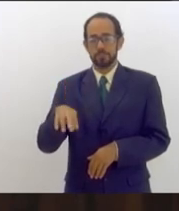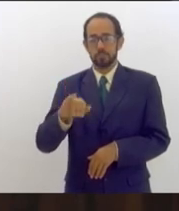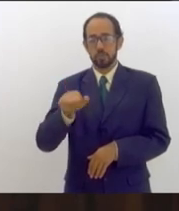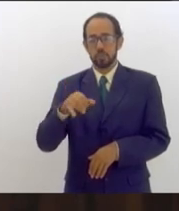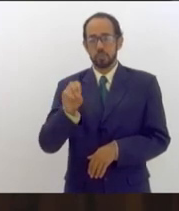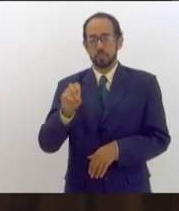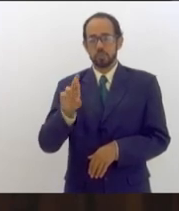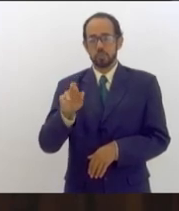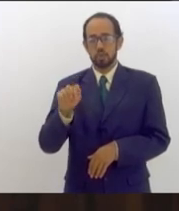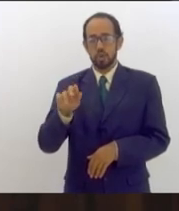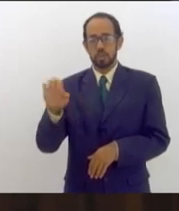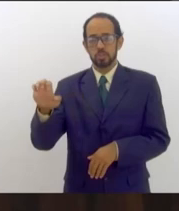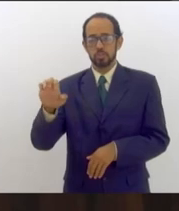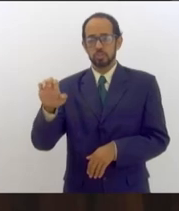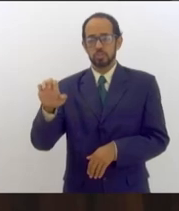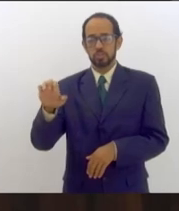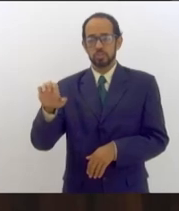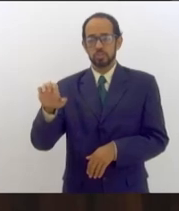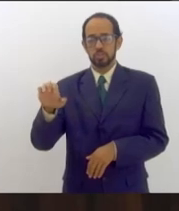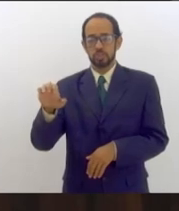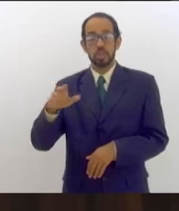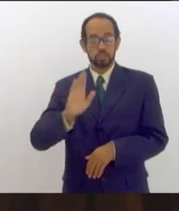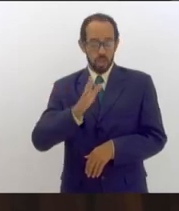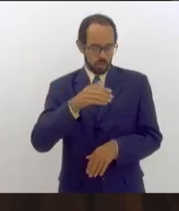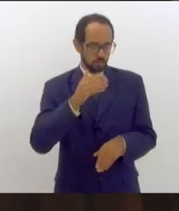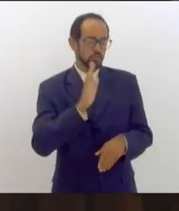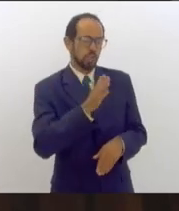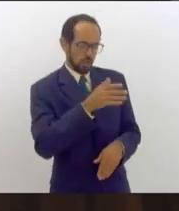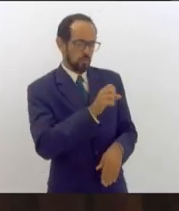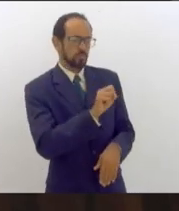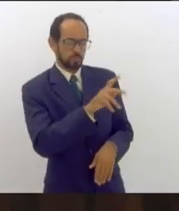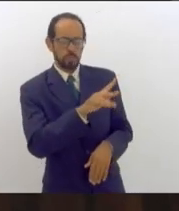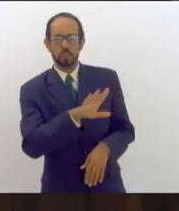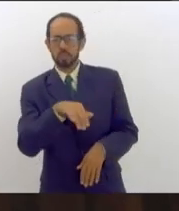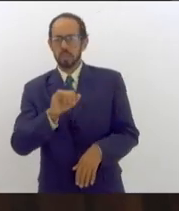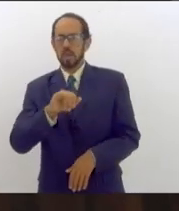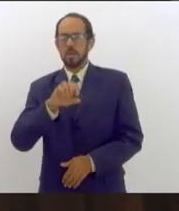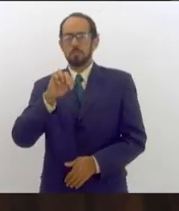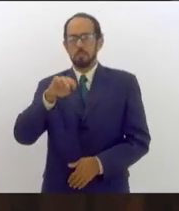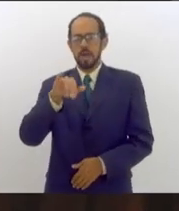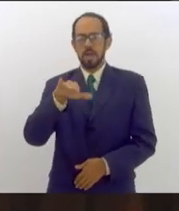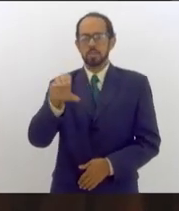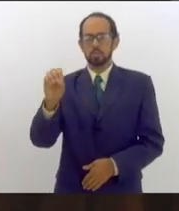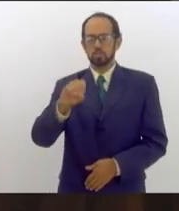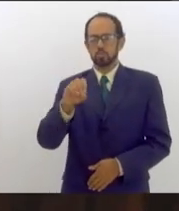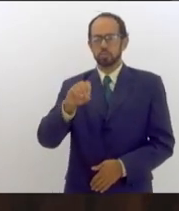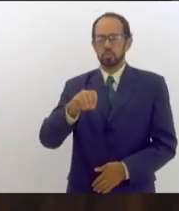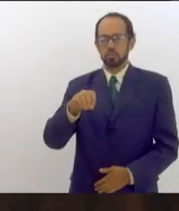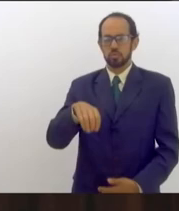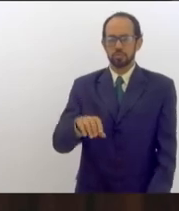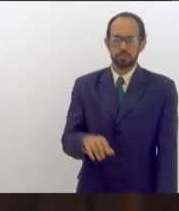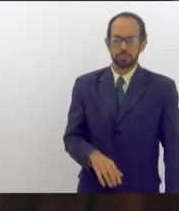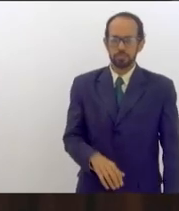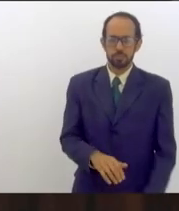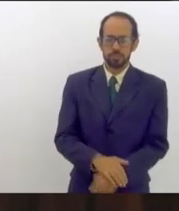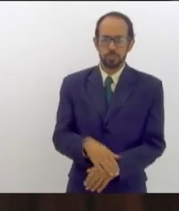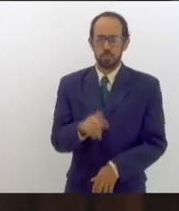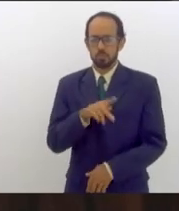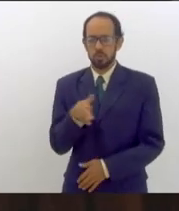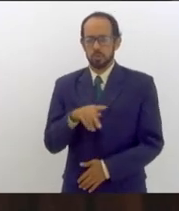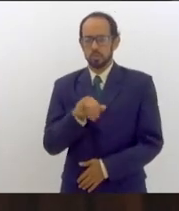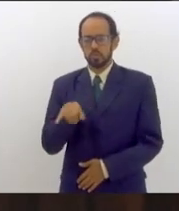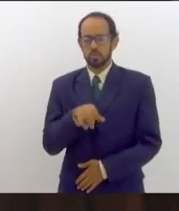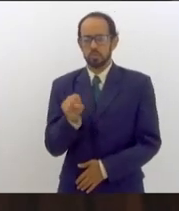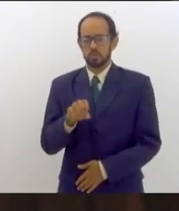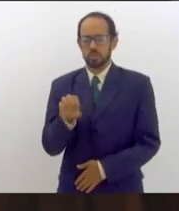Jorge Felipe Neto já votou Deputado Márcio Gualberto deputado Professor